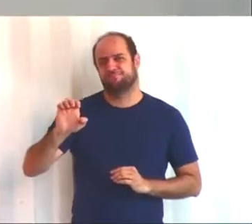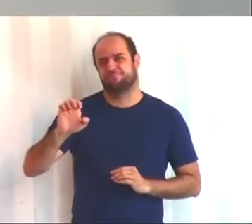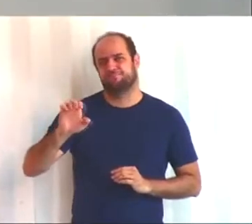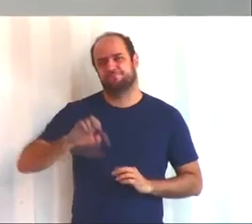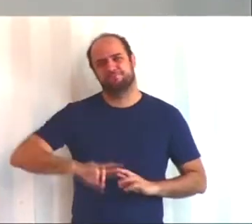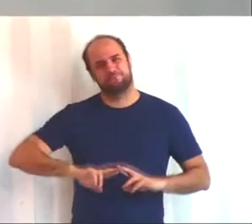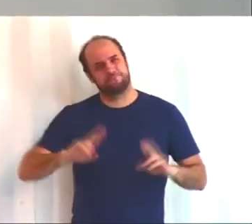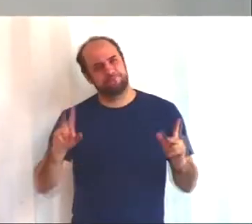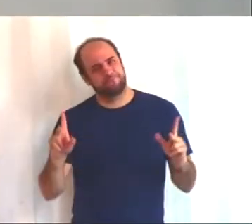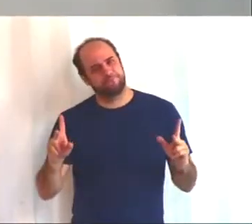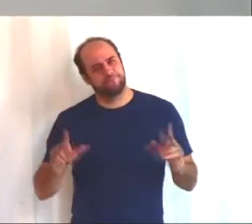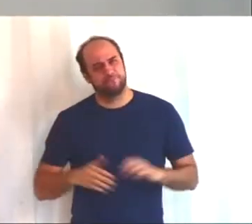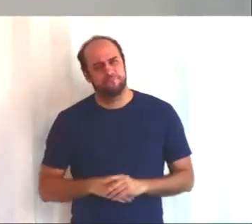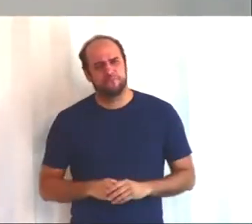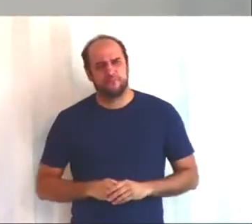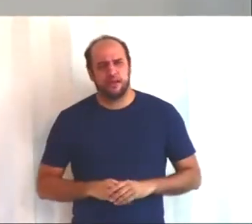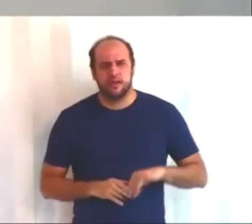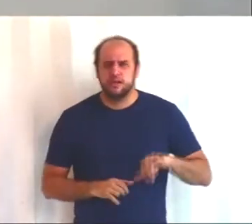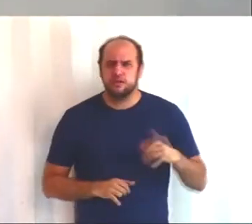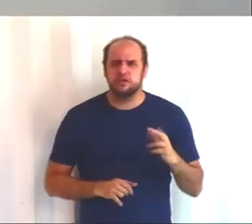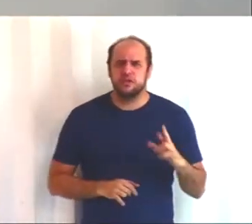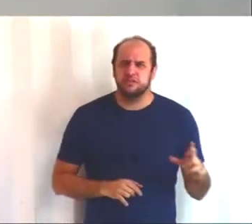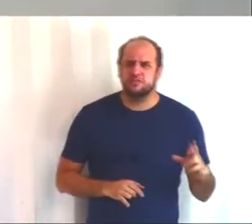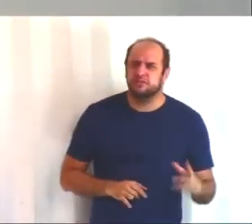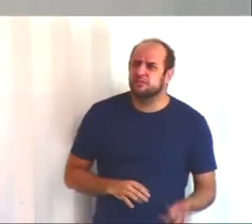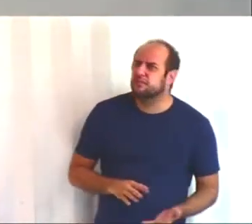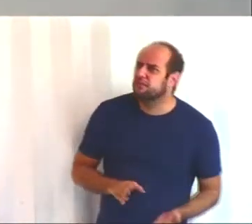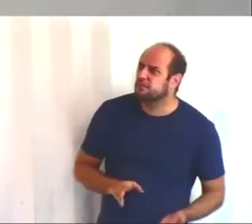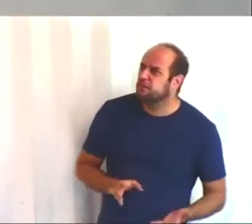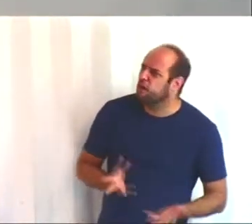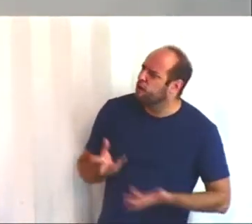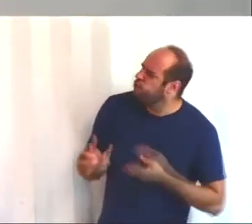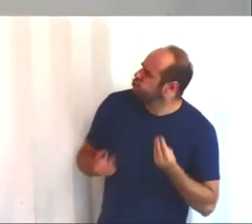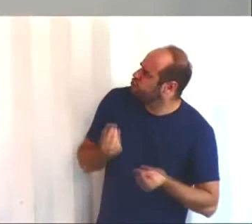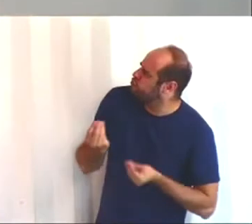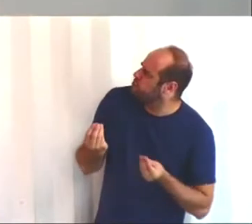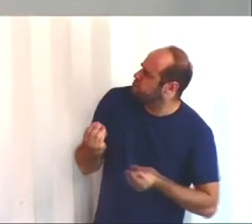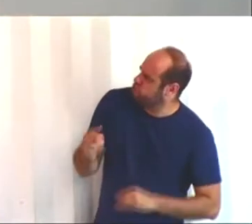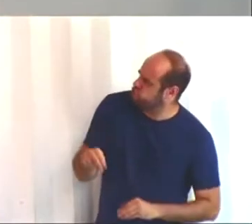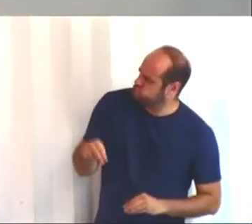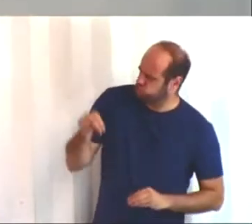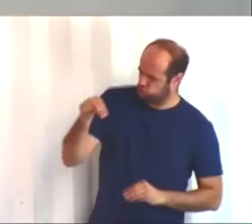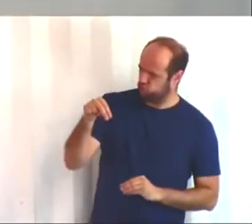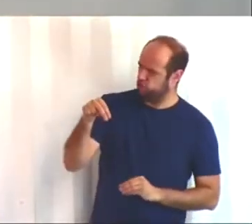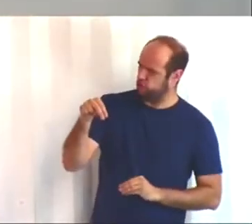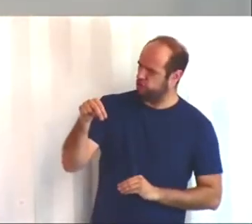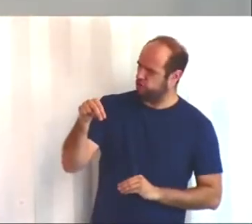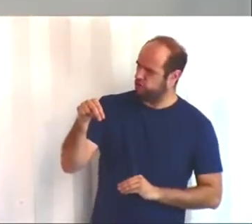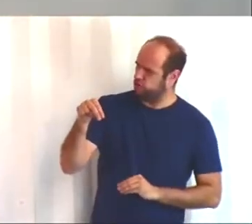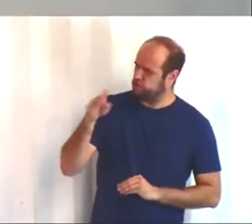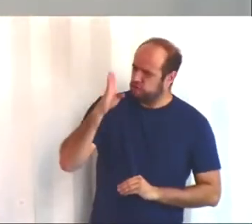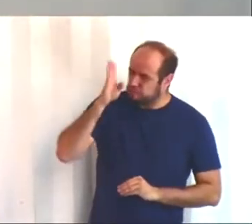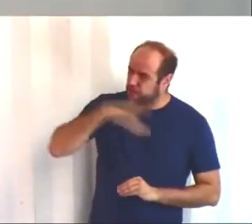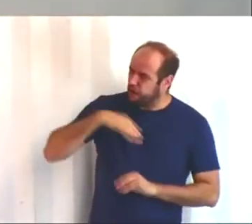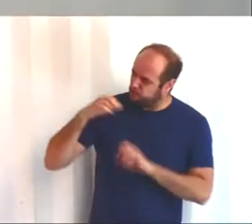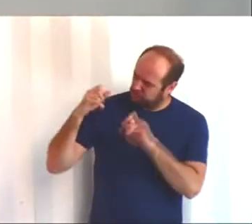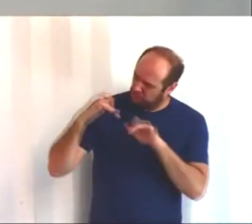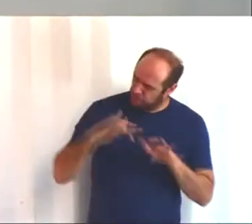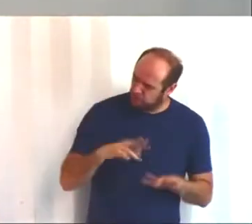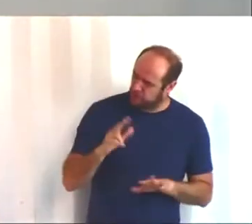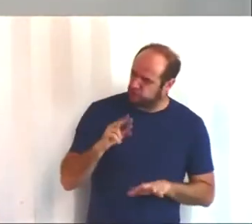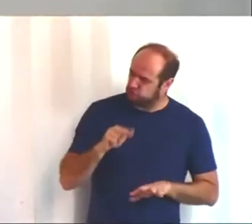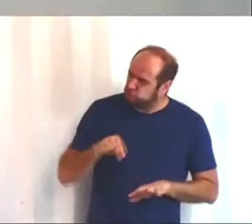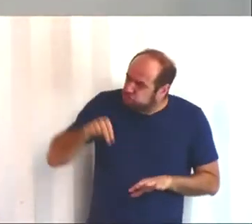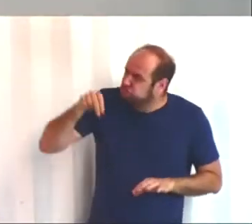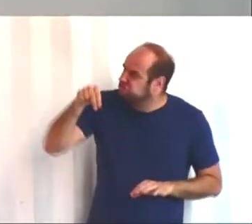É como se Jeremias dissesse, Deus, eu não estou entendendo. Como assim o mal vem do norte? Como assim a correção vem do norte? Como assim o perigo vem do norte?